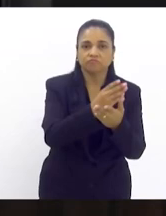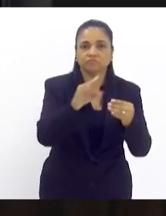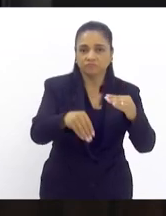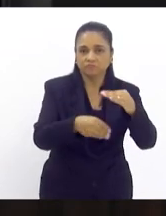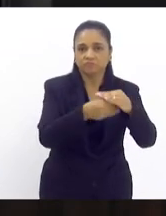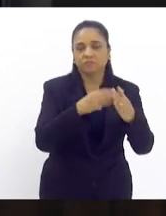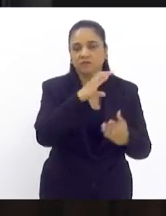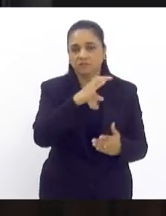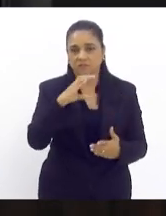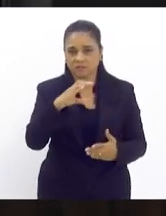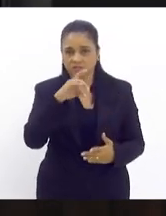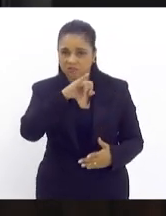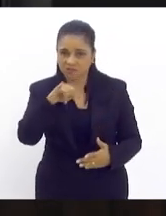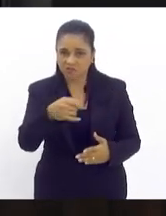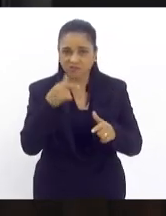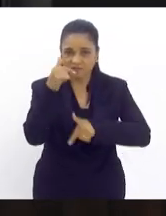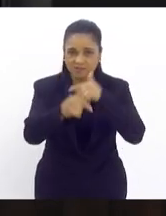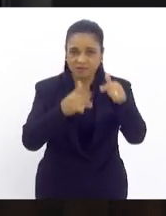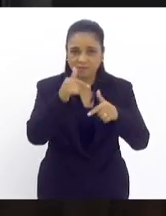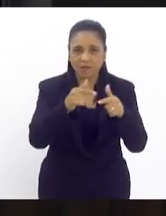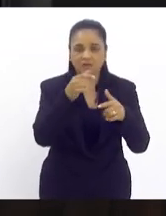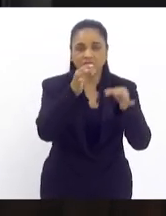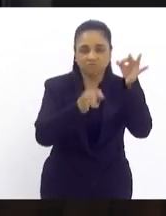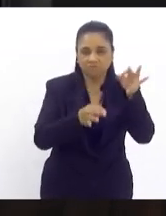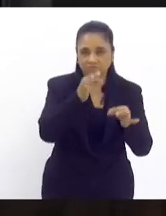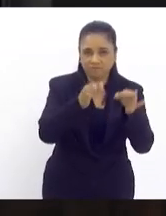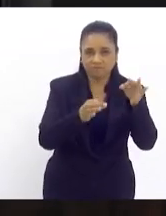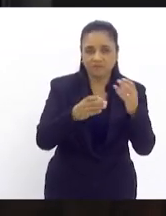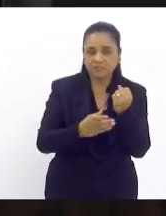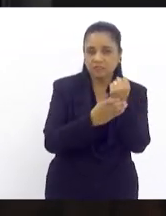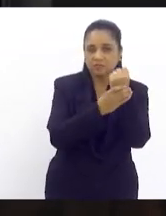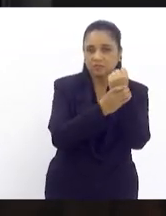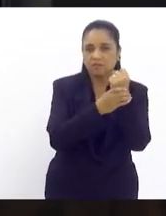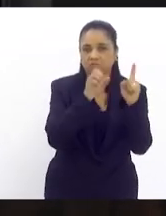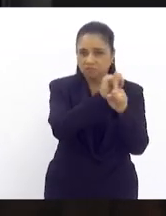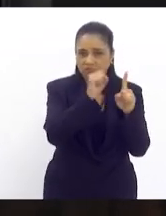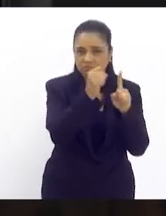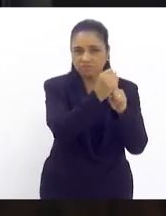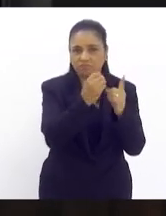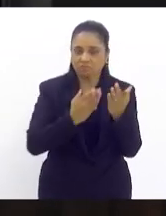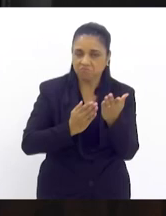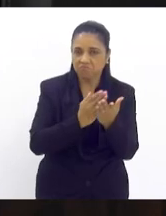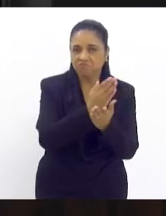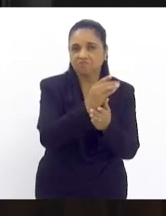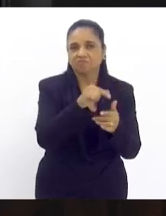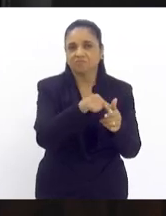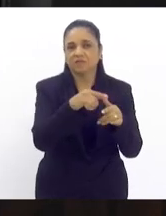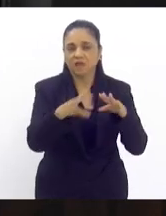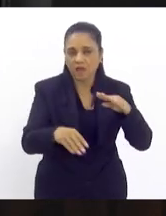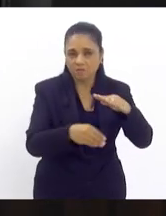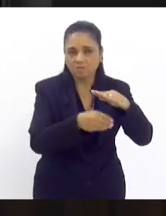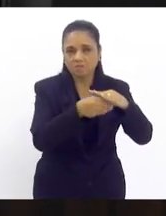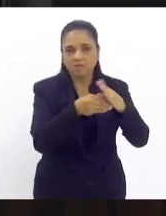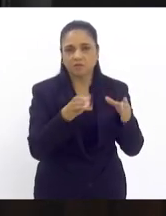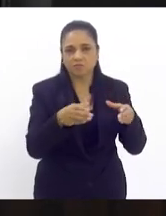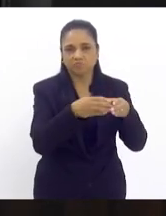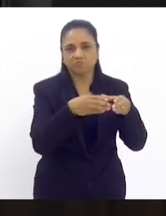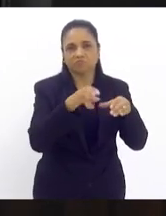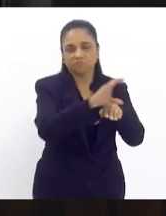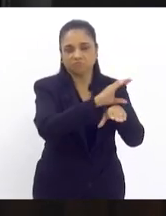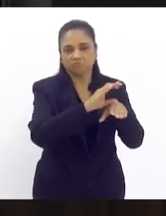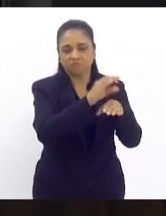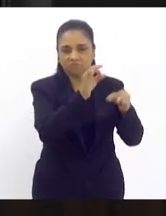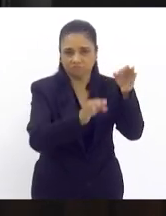CCJ, de trabalho, legislação social e seguridade social favorável com as emendas da Comissão de Constituição e